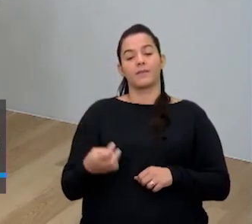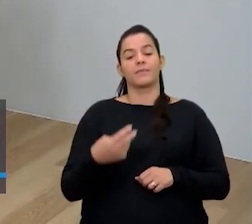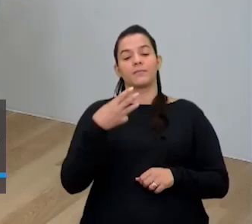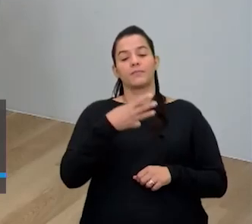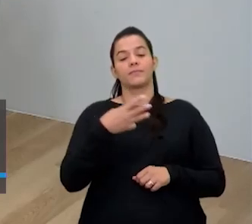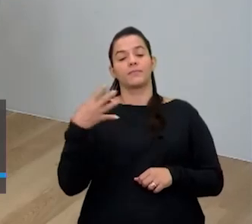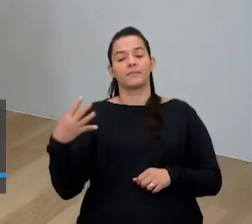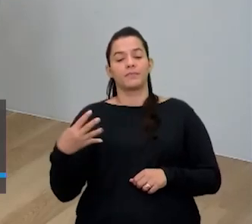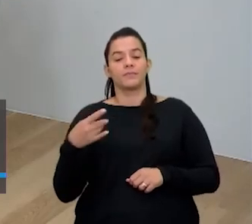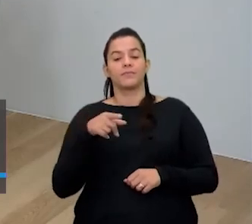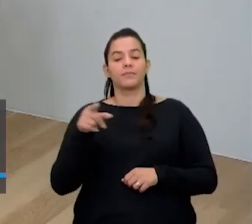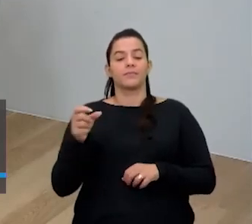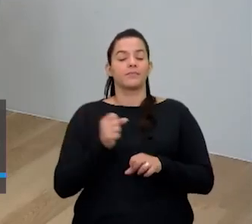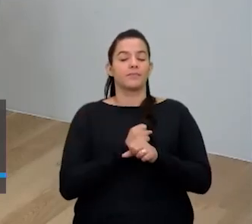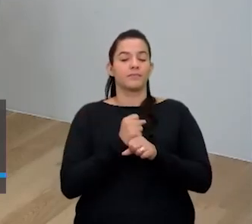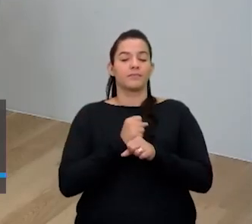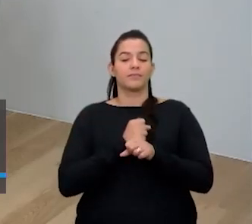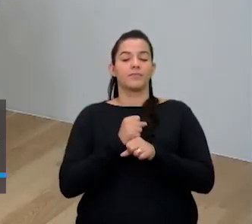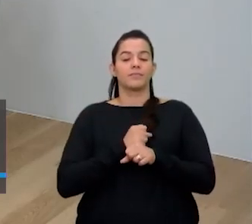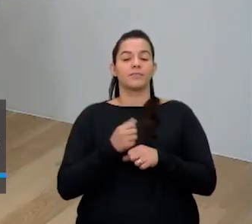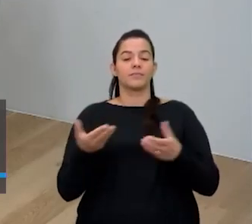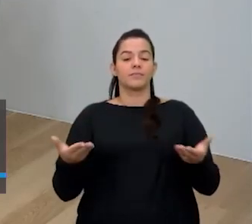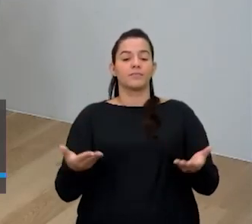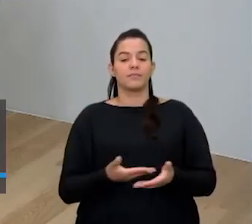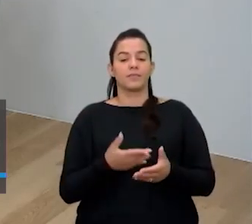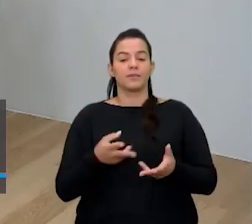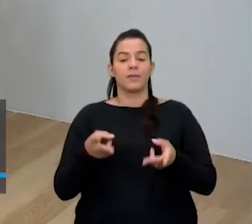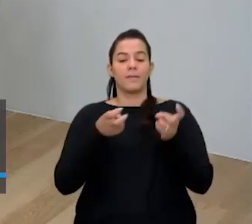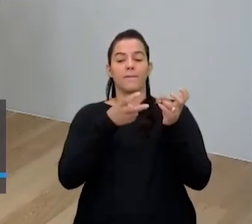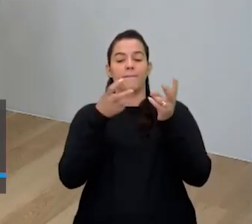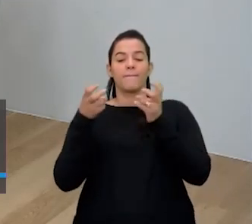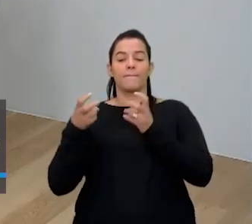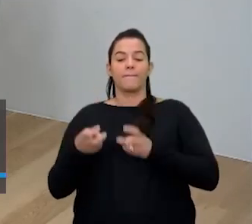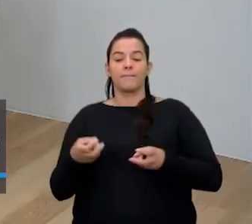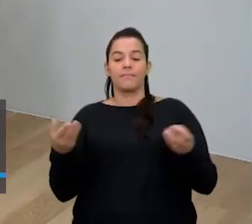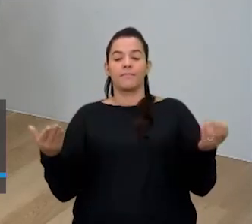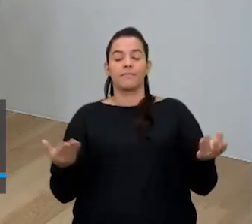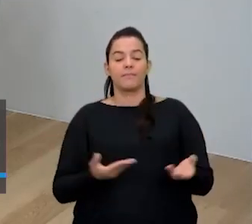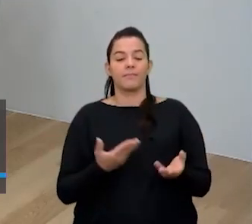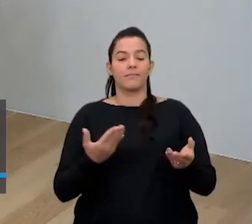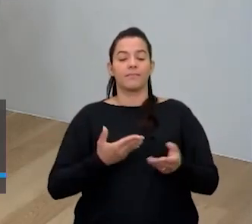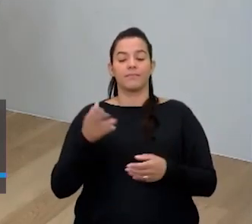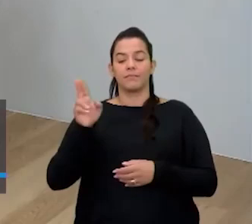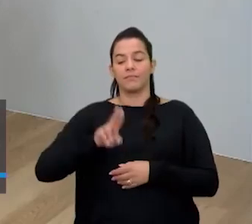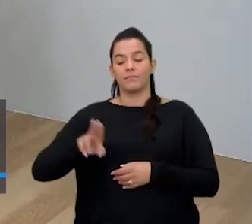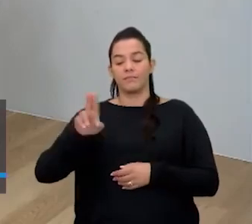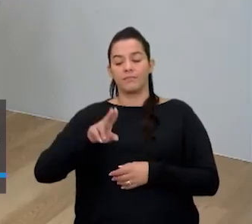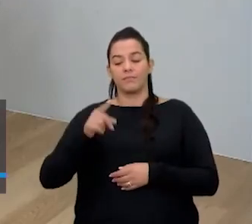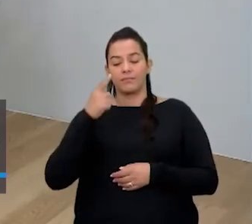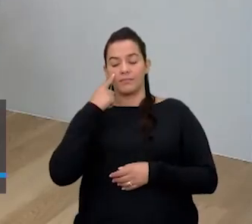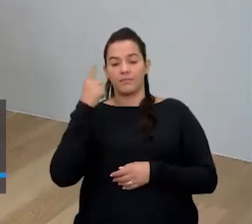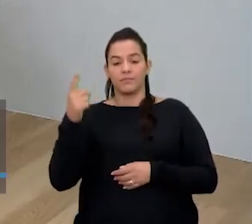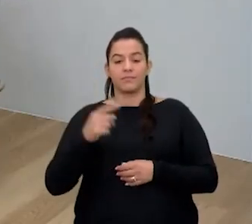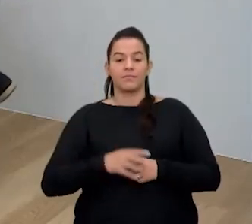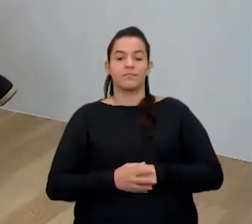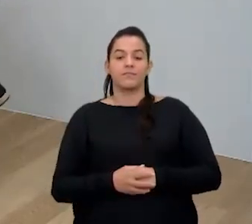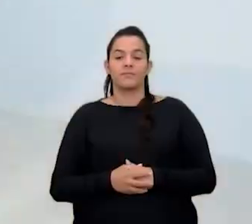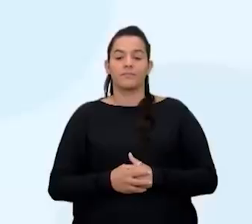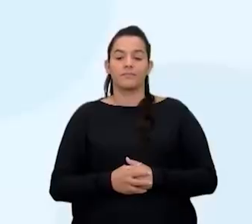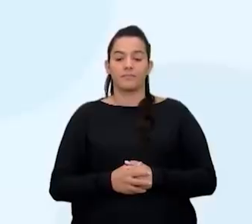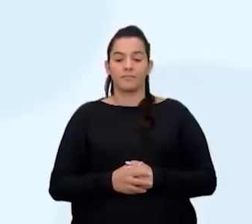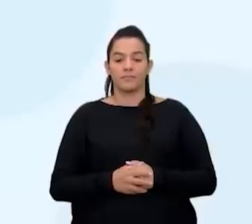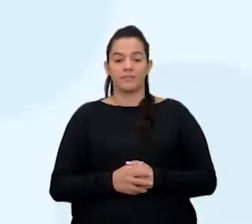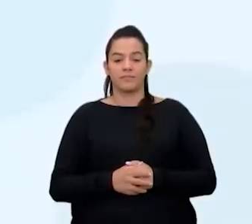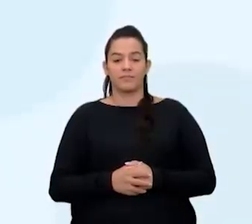comecei a perceber algumas questões que eu vou usar agora como exemplo com os nossos alunos. Olha lá, Mafê. A